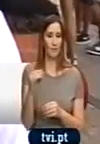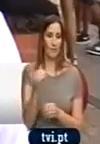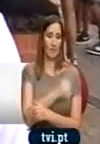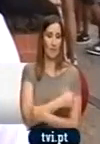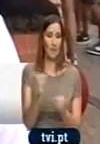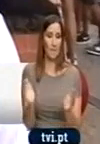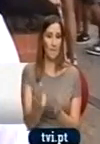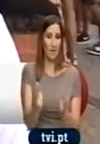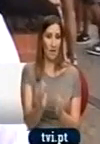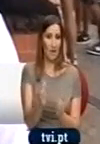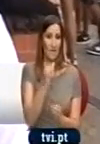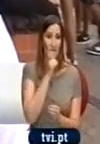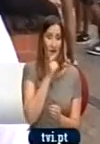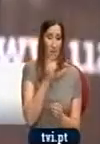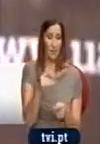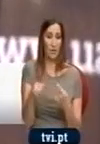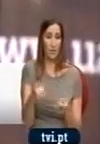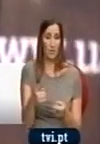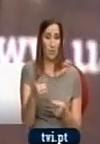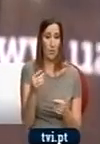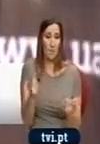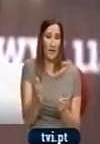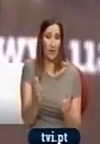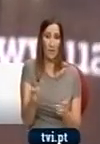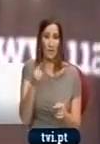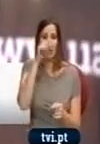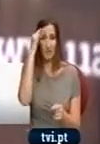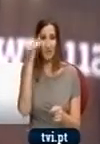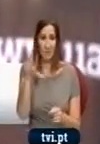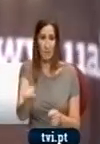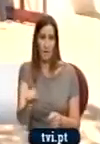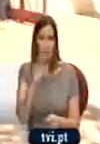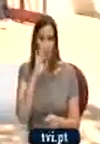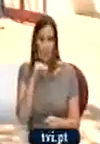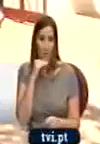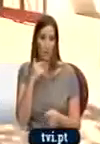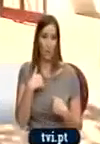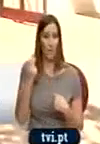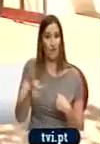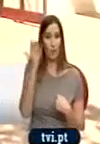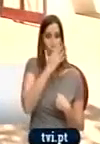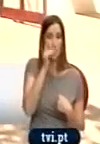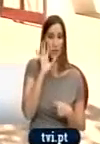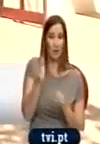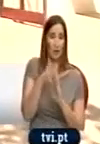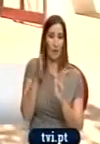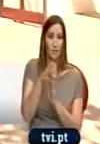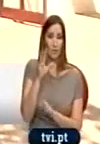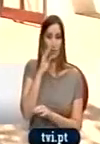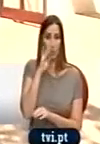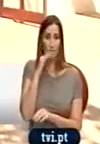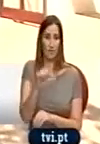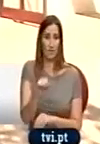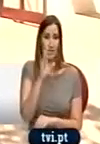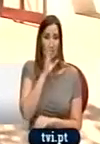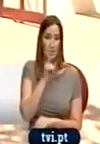como há uma grande procura, acaba por ser difícil arranjar quarto. Neste momento é mesmo procurar, ficar cá uns dias, a ver se encontro o mais rápido possível, senão vou ter que